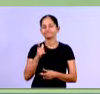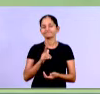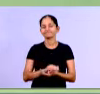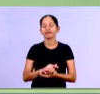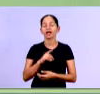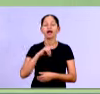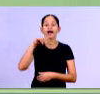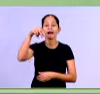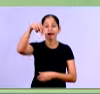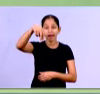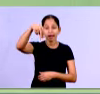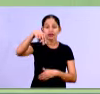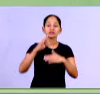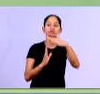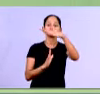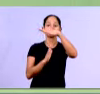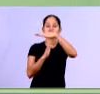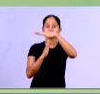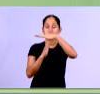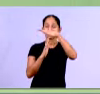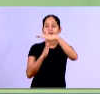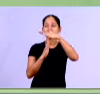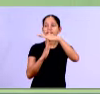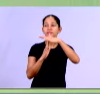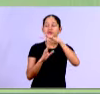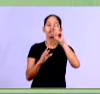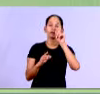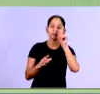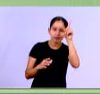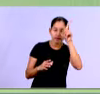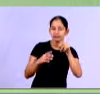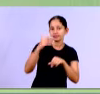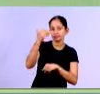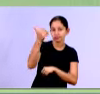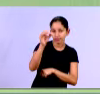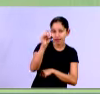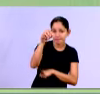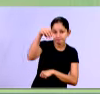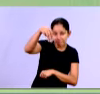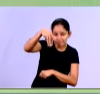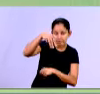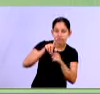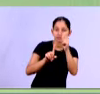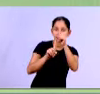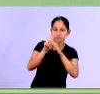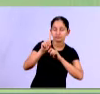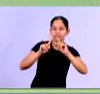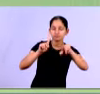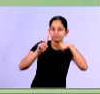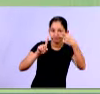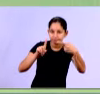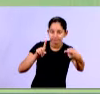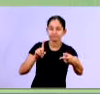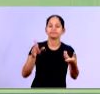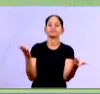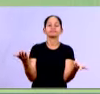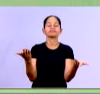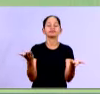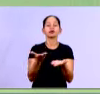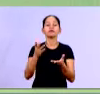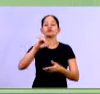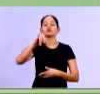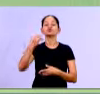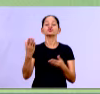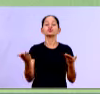O N é o tempo, o N vai ser 10 meses. 10 meses. E os